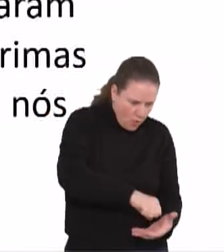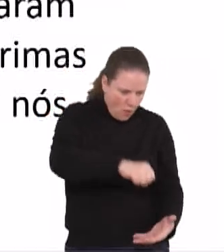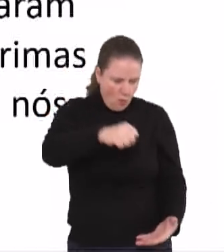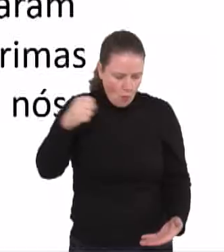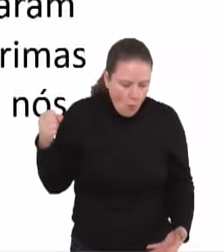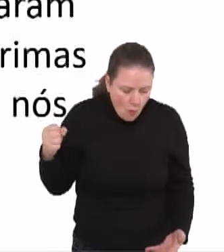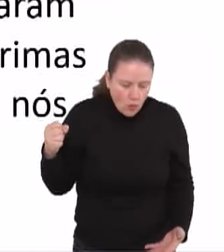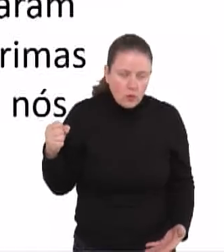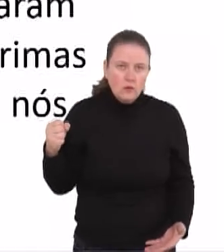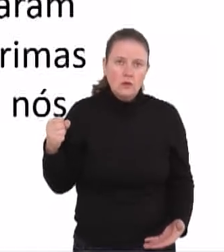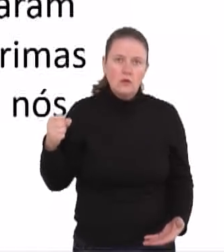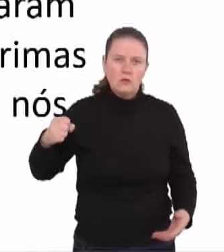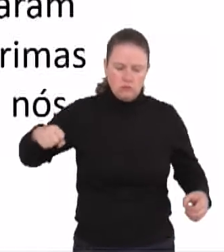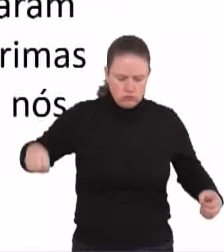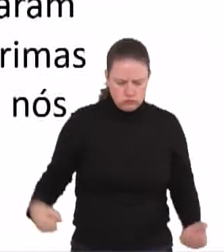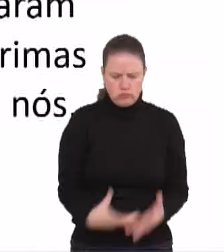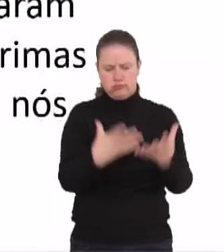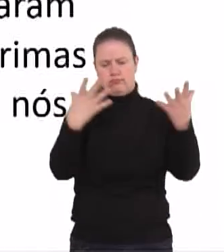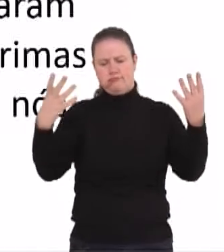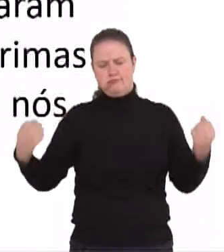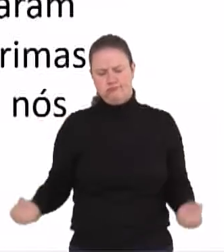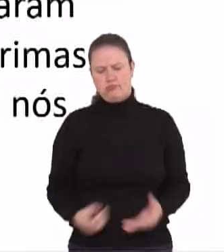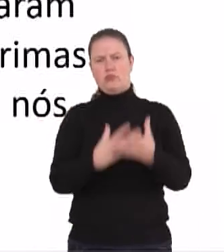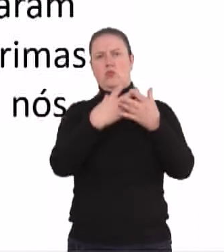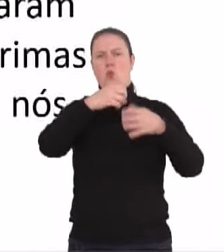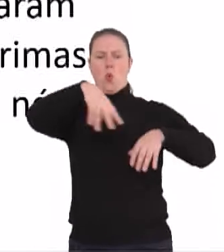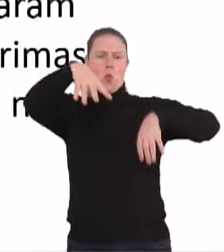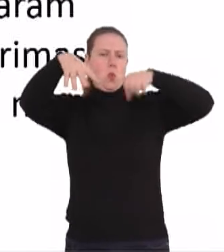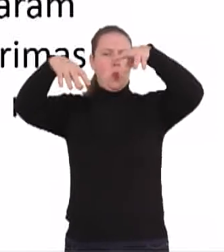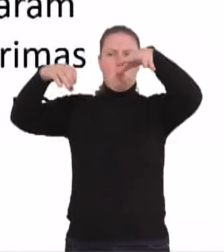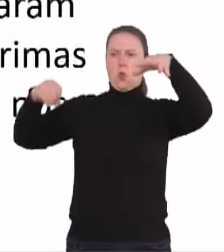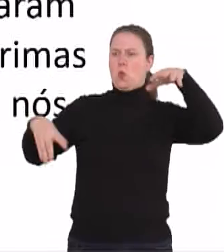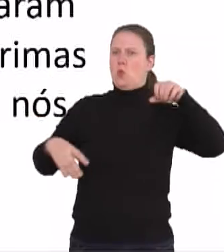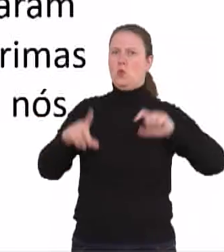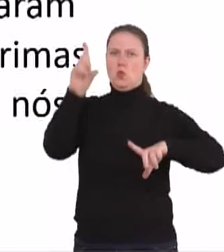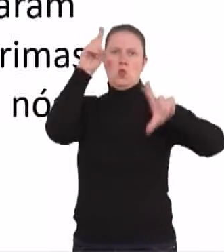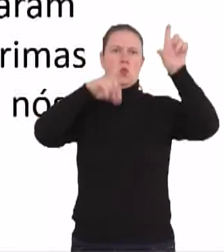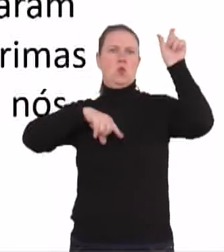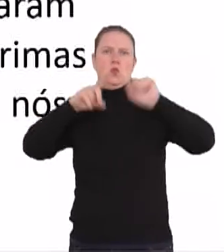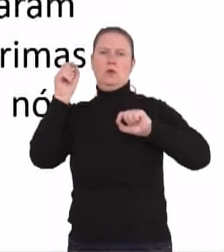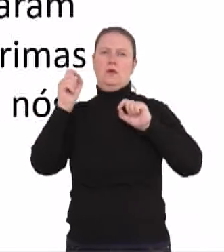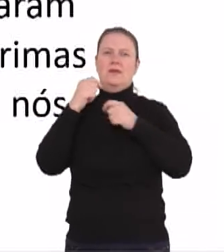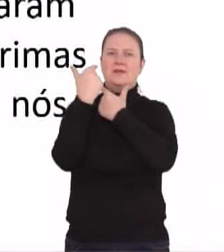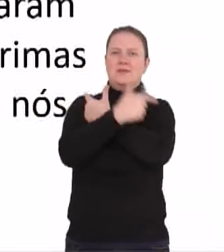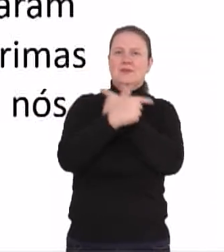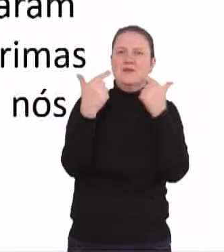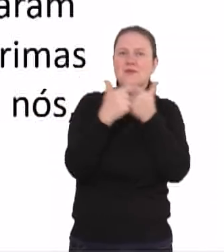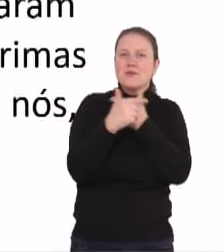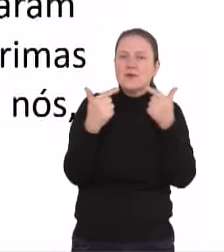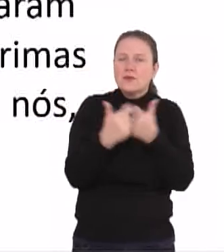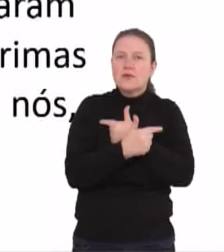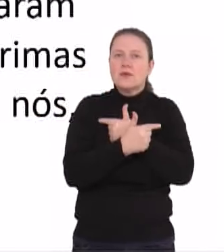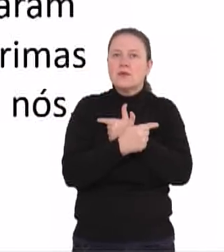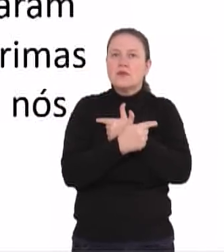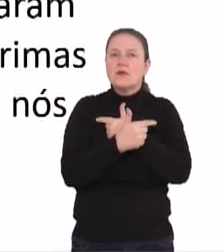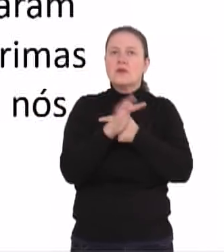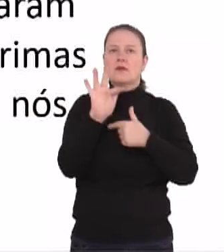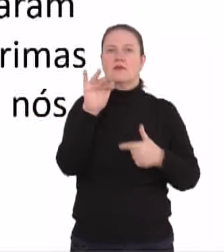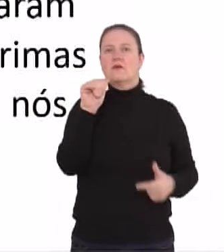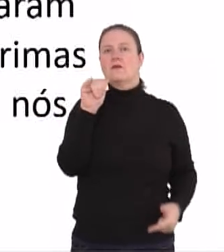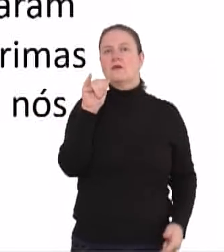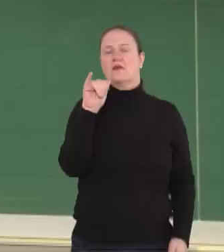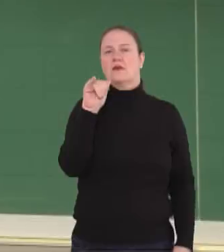cestas. Dela voaram luzes, faiscantes e risonhas para todos os lados. Né? Luzes, faiscantes